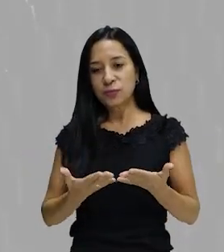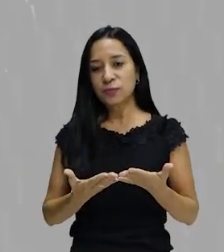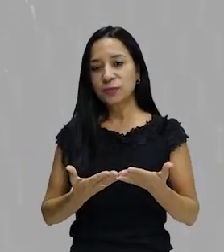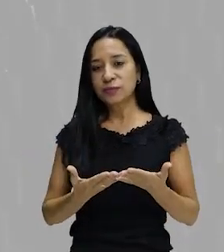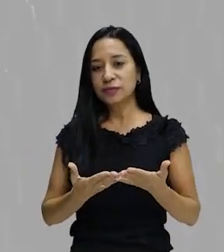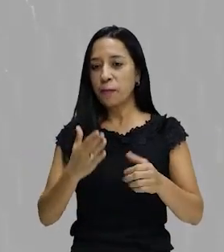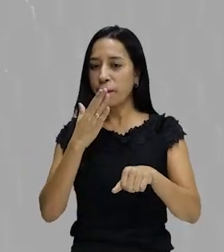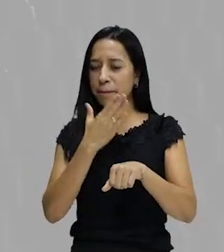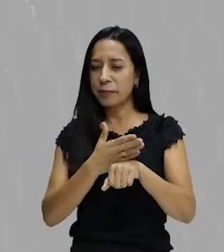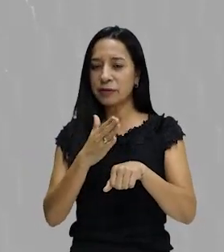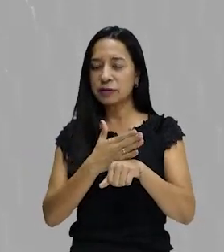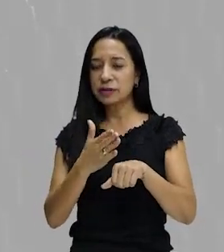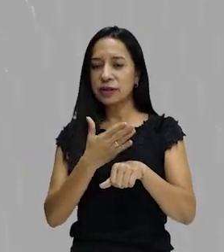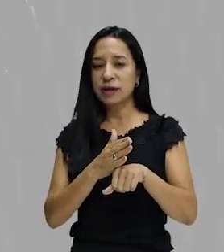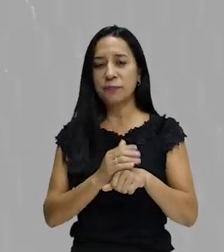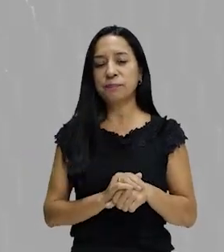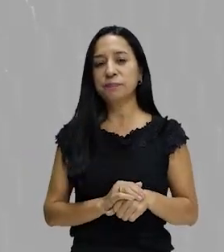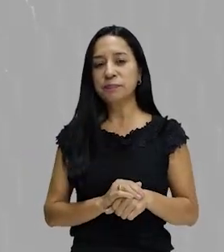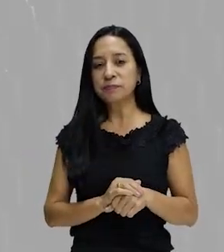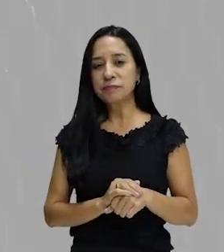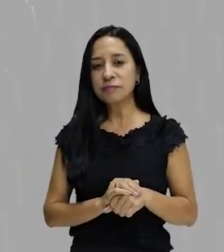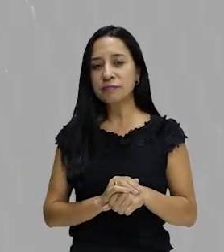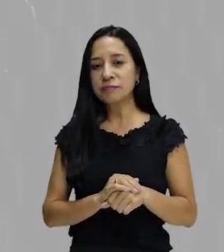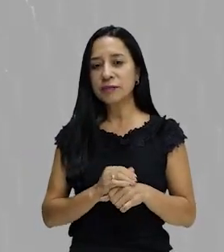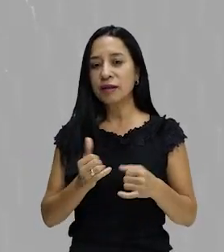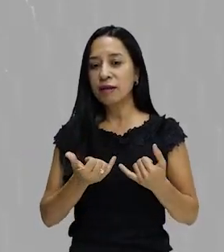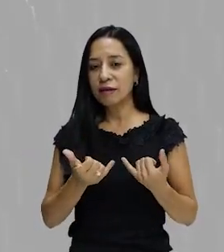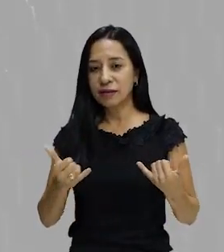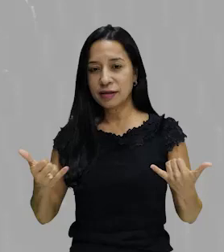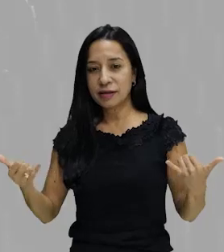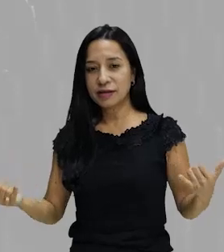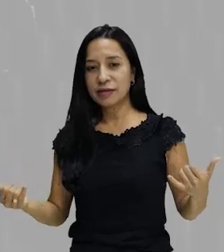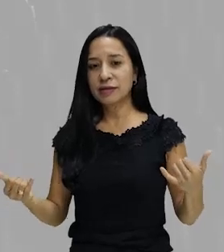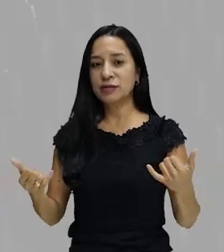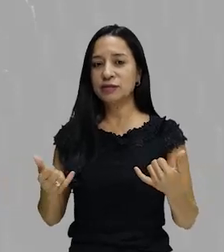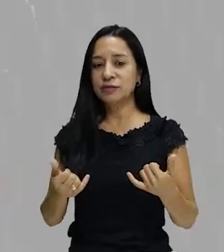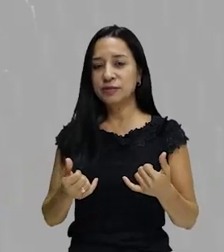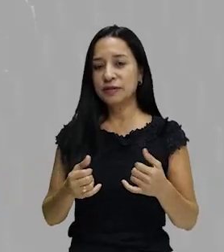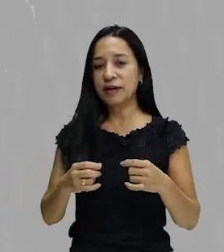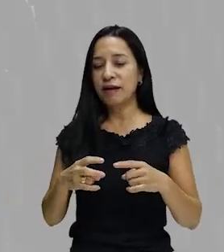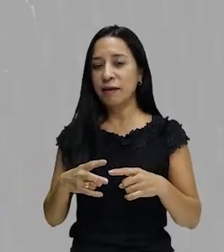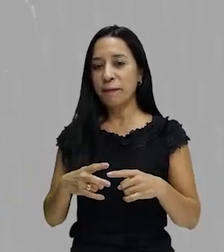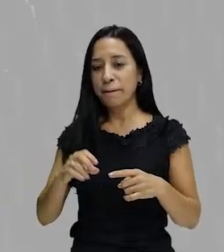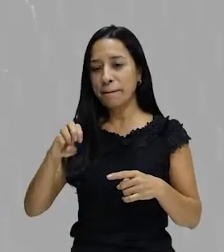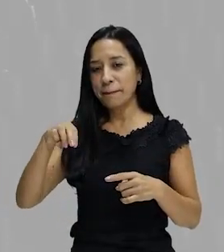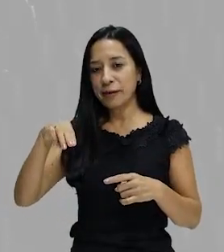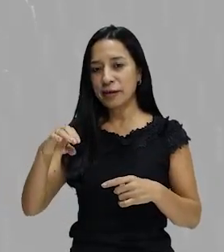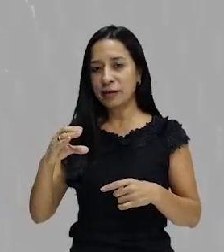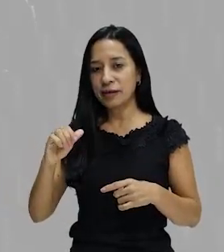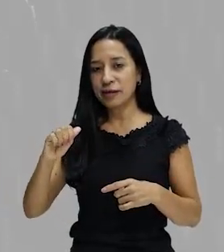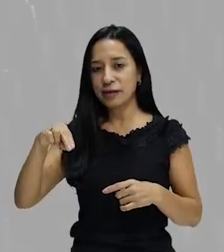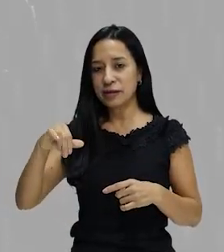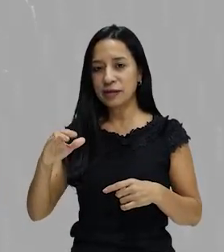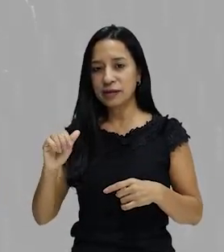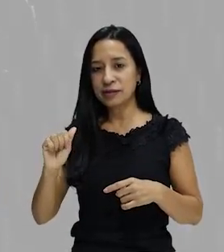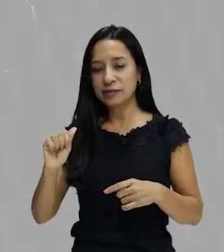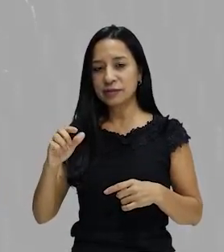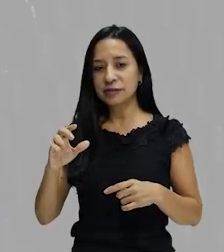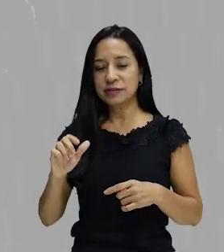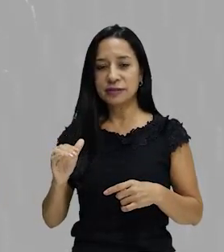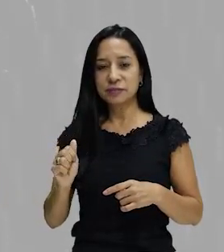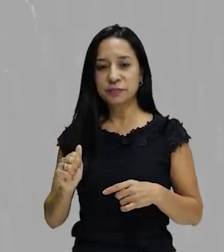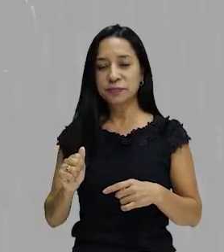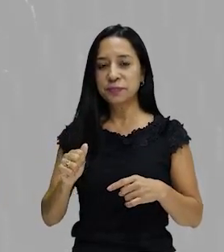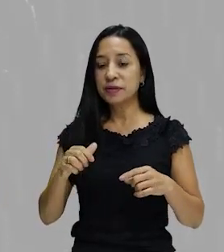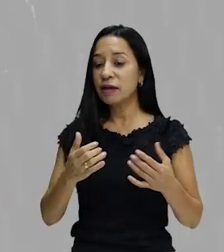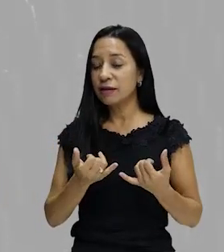energia mecânica e energia térmica, né? Então nós vamos responder e comentar as questões, ok? Se você perdeu a